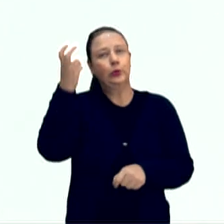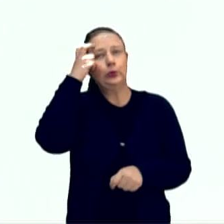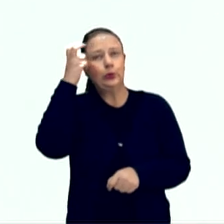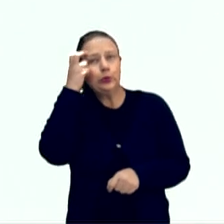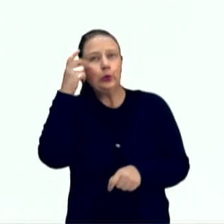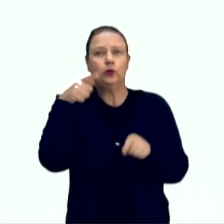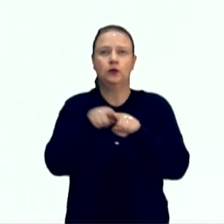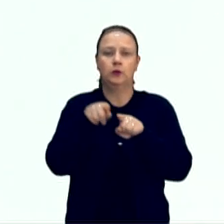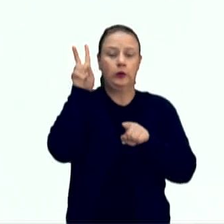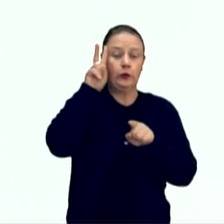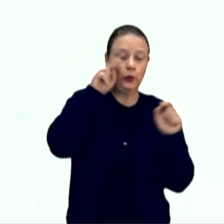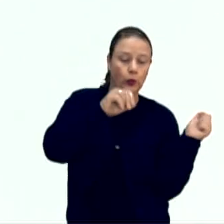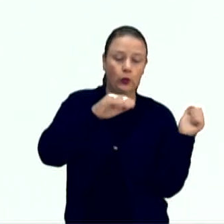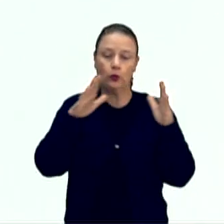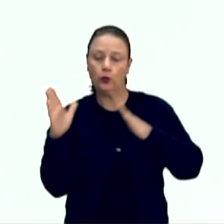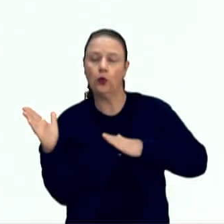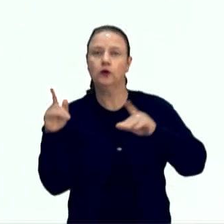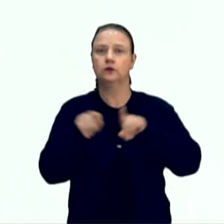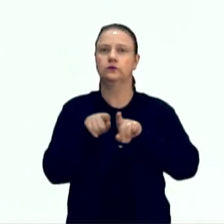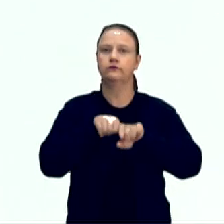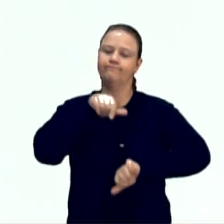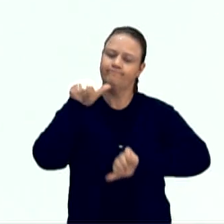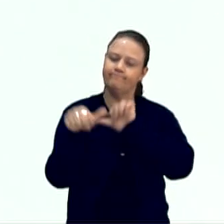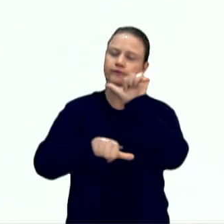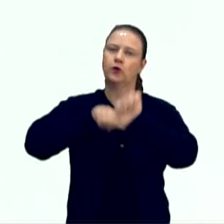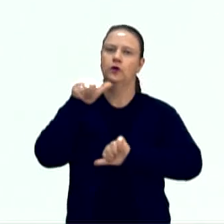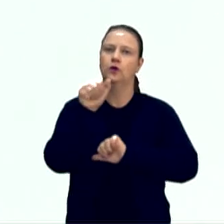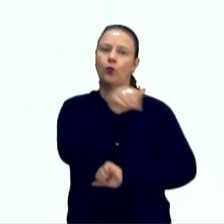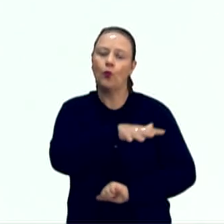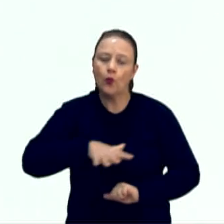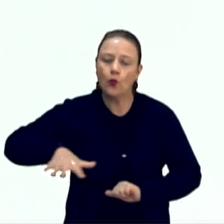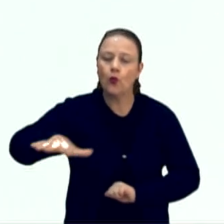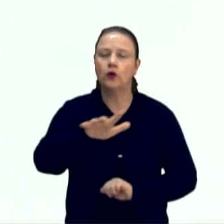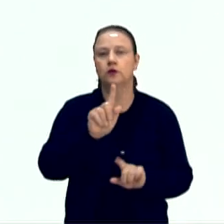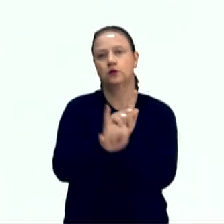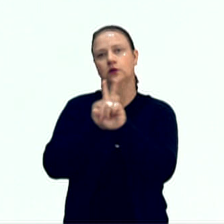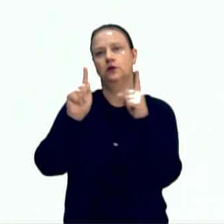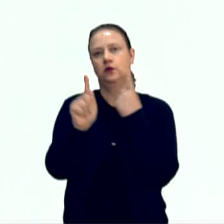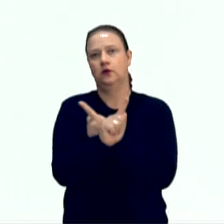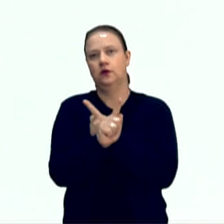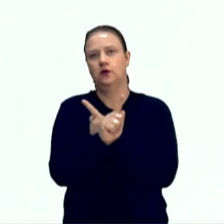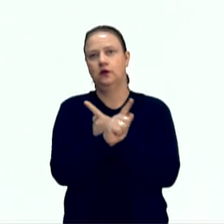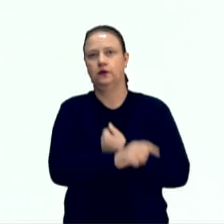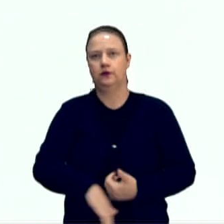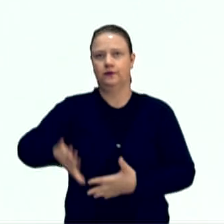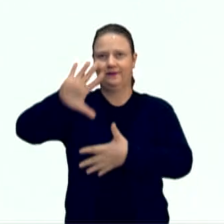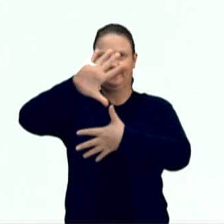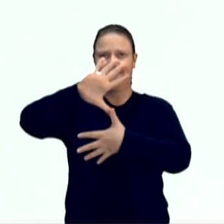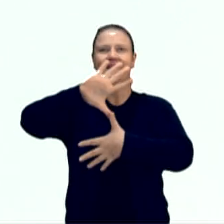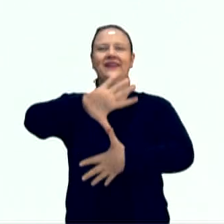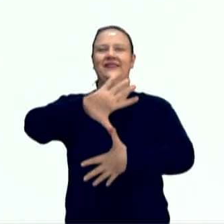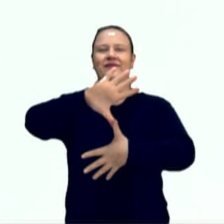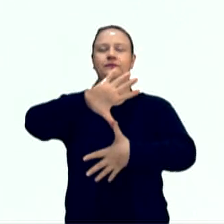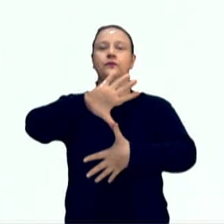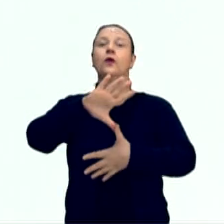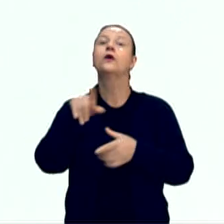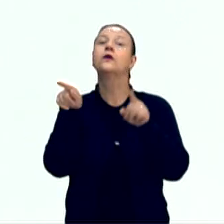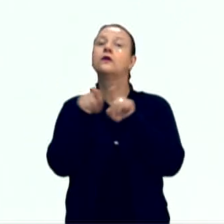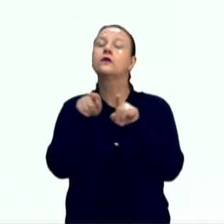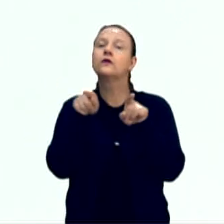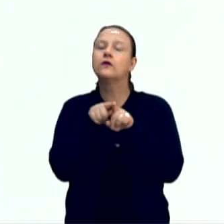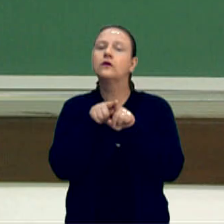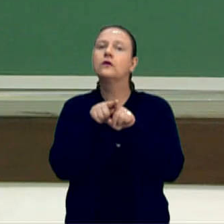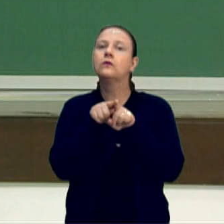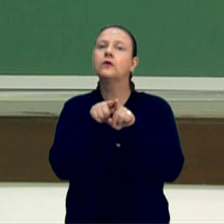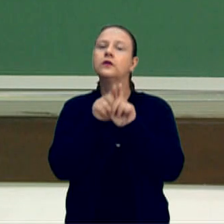fatos físicos, que acabaram transformando o espaço geográfico do continente americano, que inclusive está